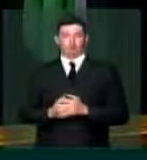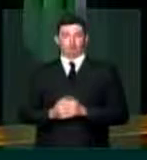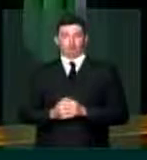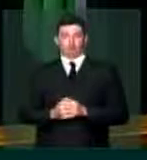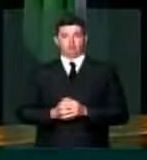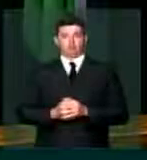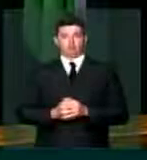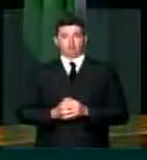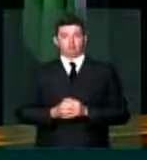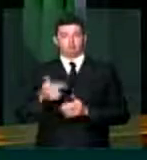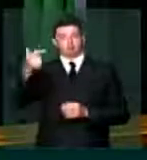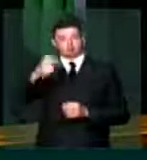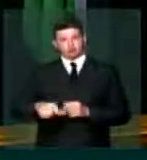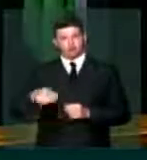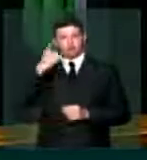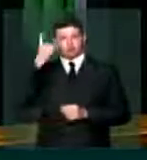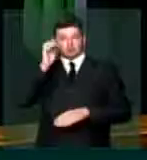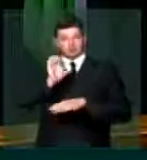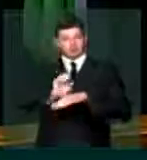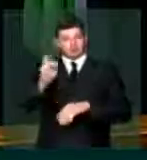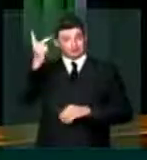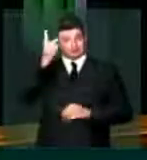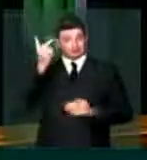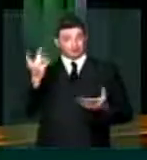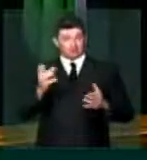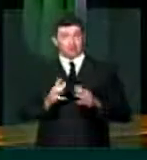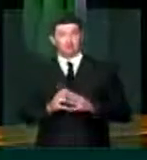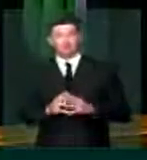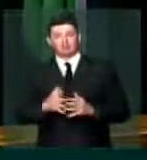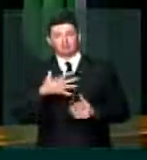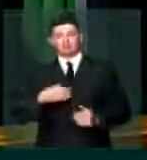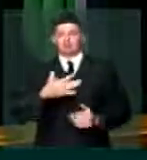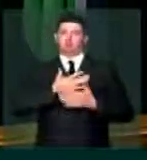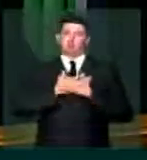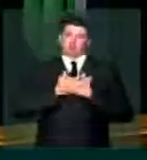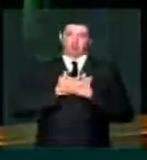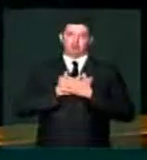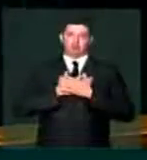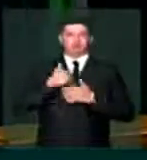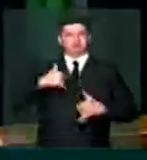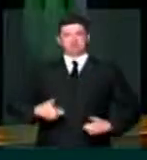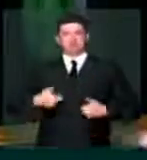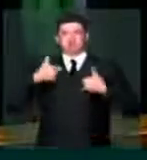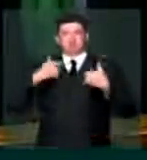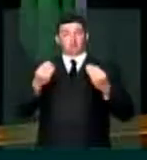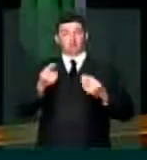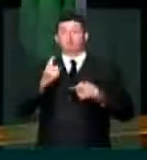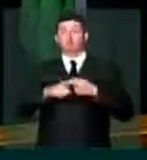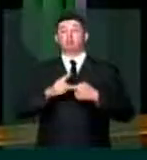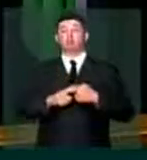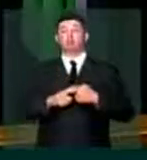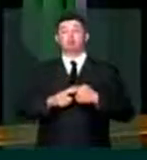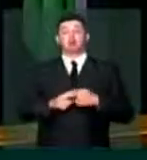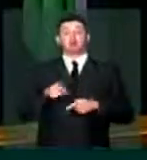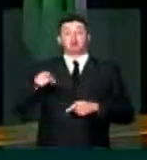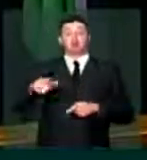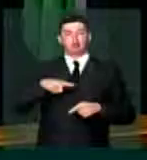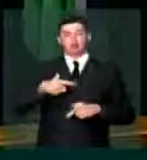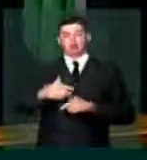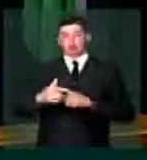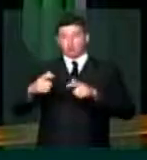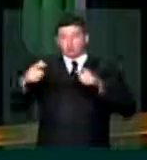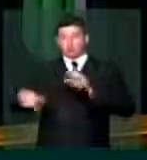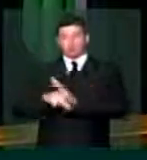acabou por se reeleger deputado estadual em São Paulo. Meu filho, de quem muito orgulho, por conta de ter já o